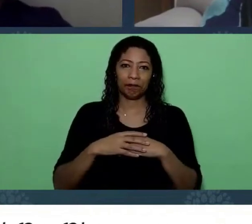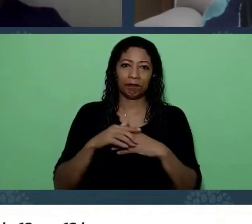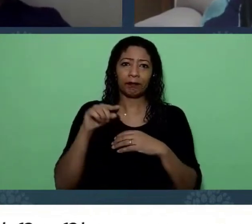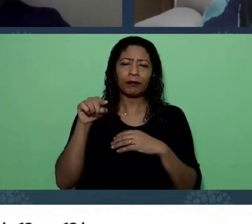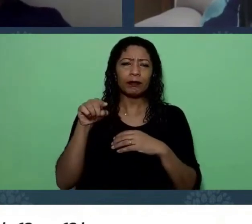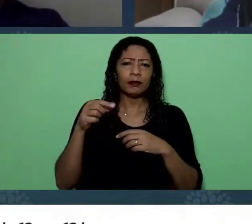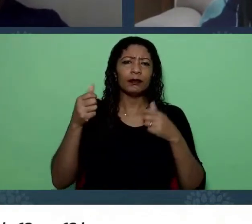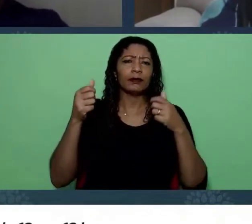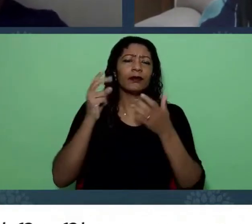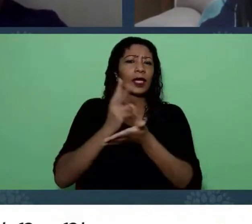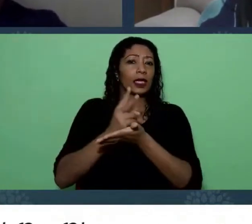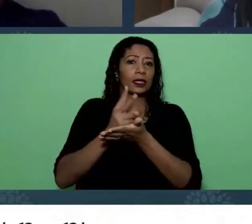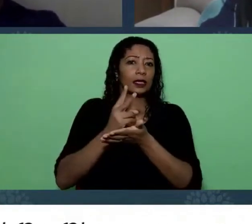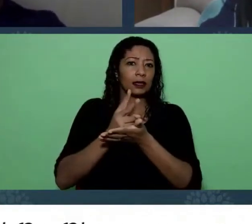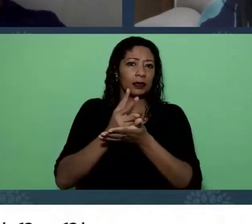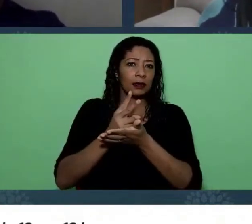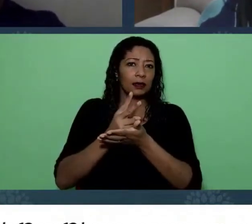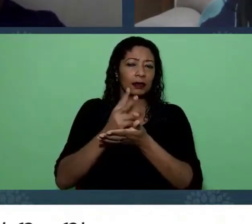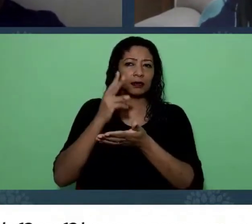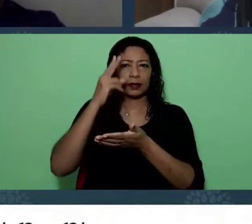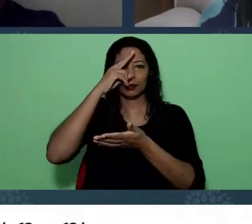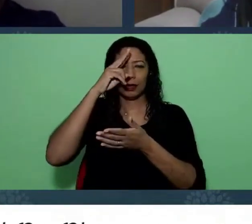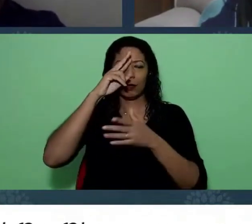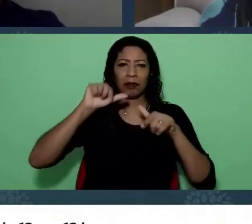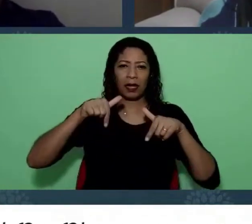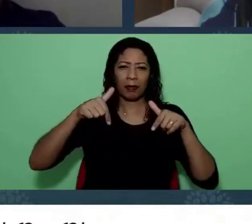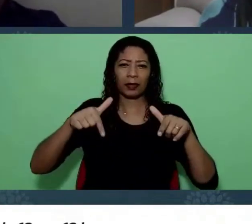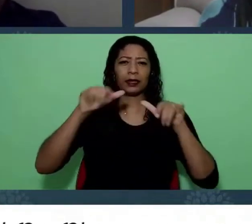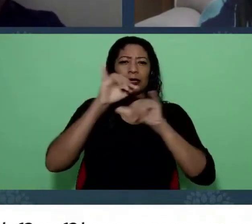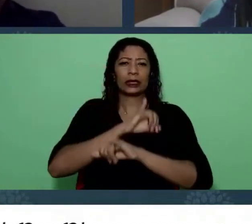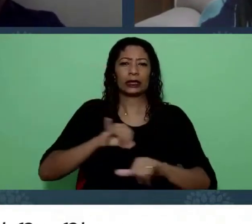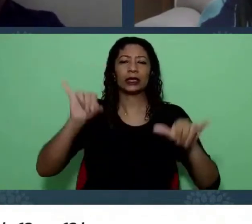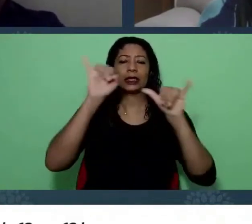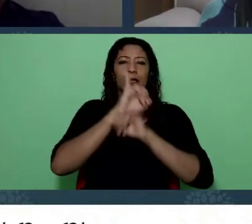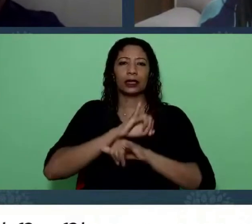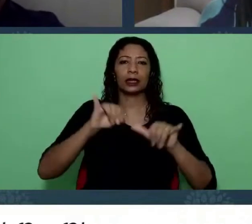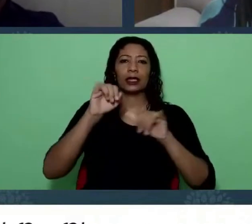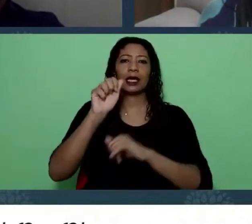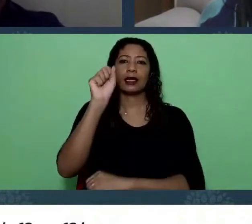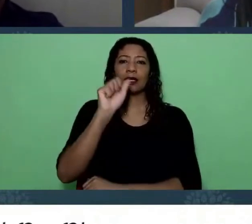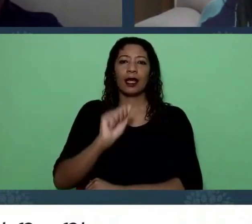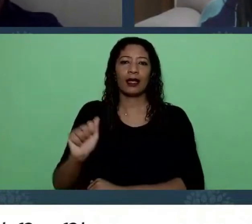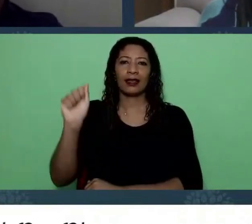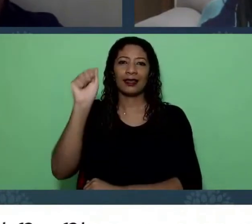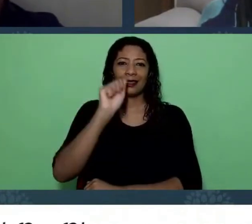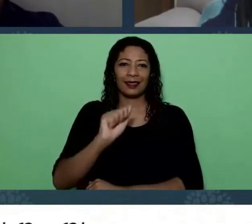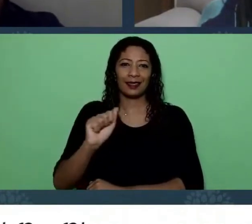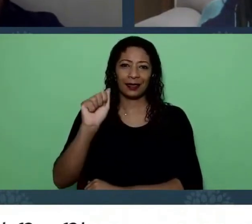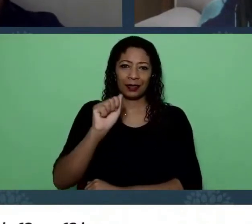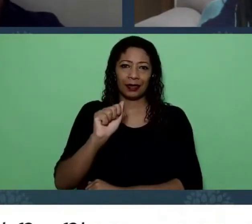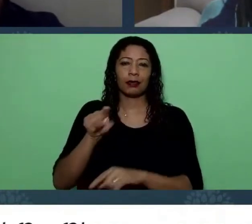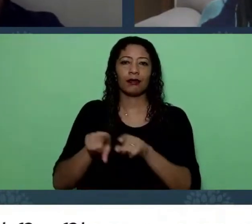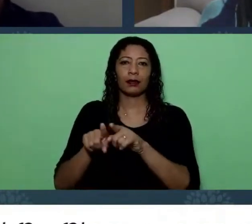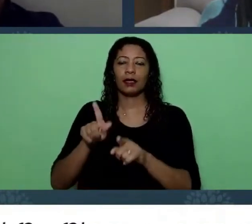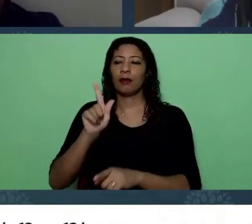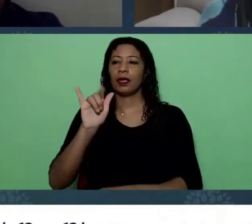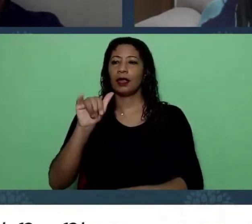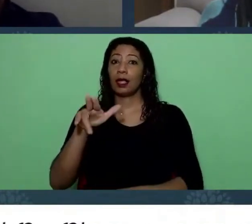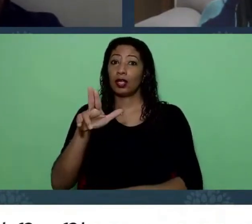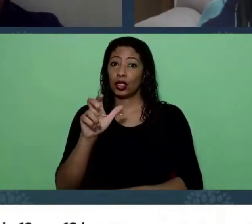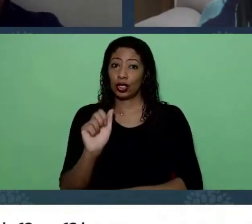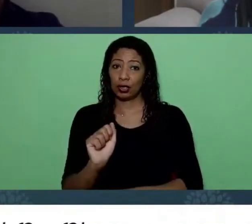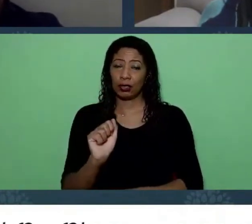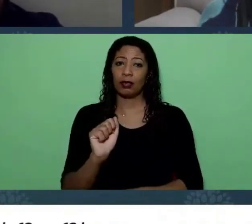tenta, uma campanha da Sociedade Brasileira de Pneumo e que da própria Gina não é